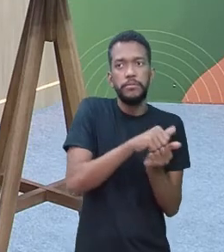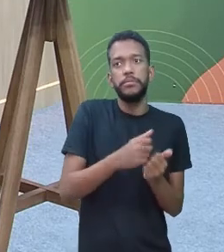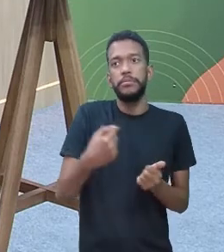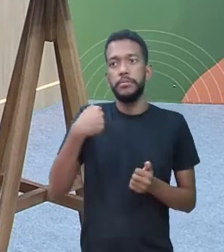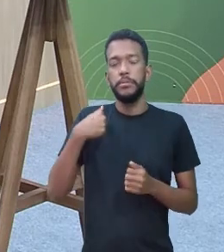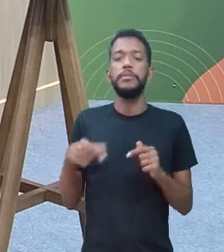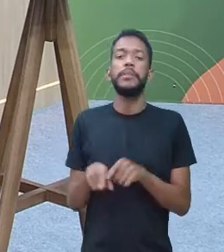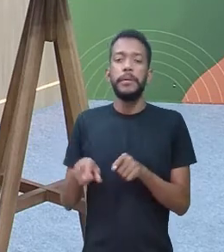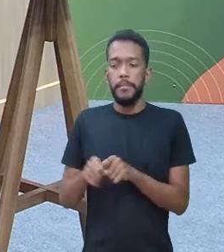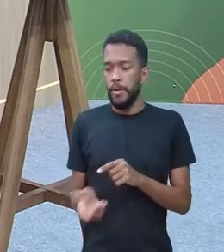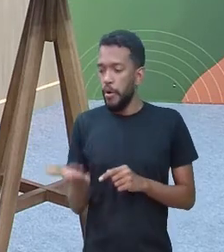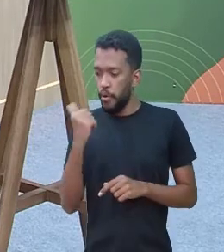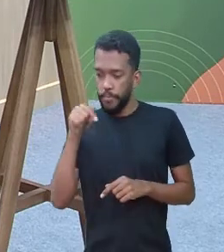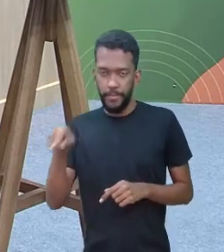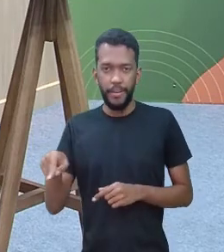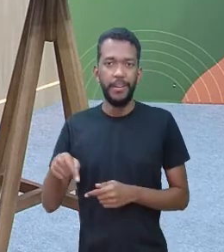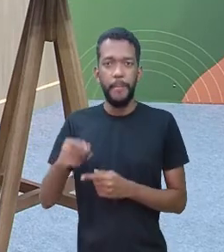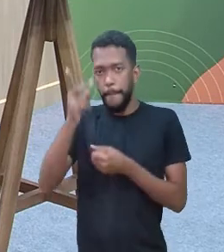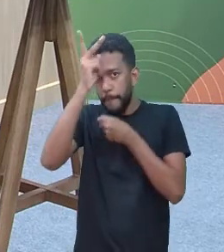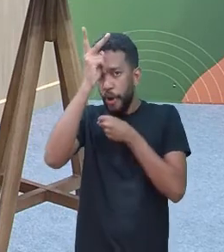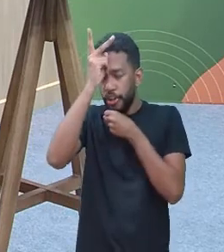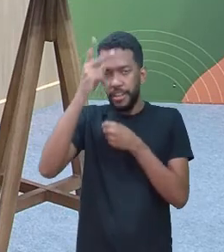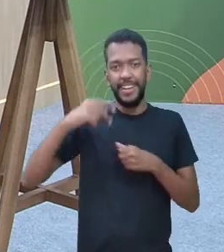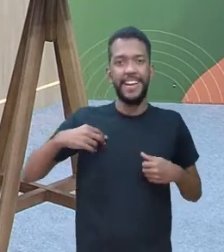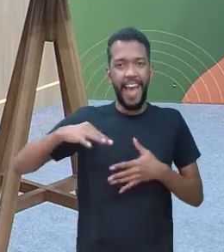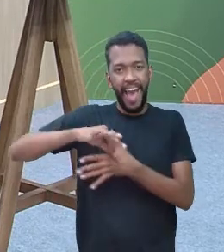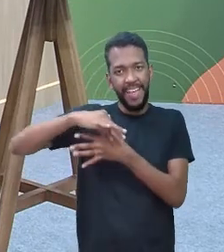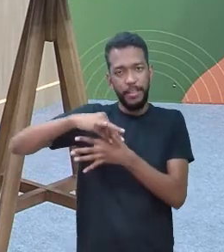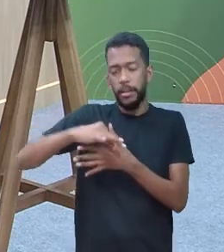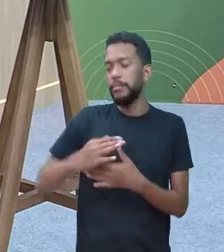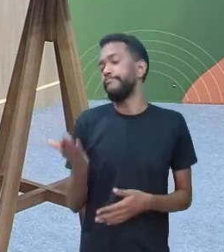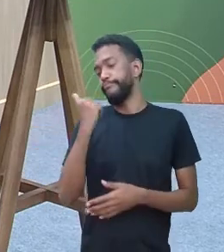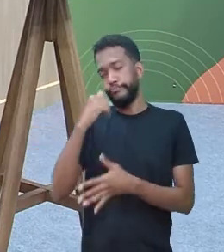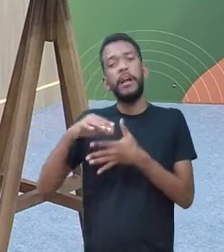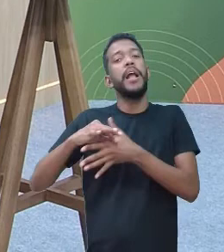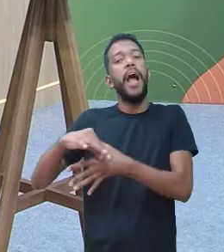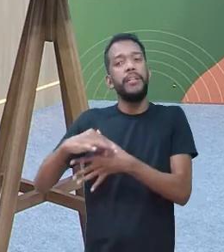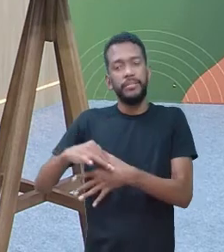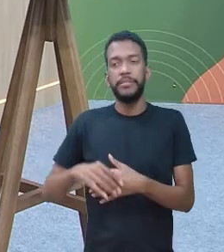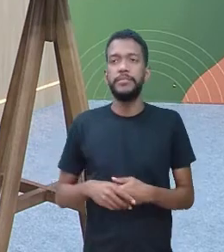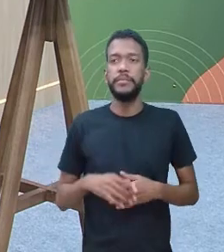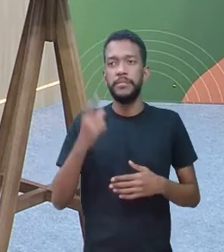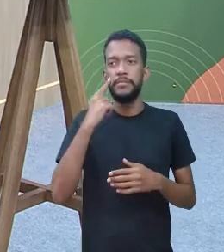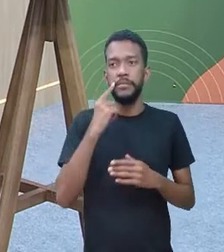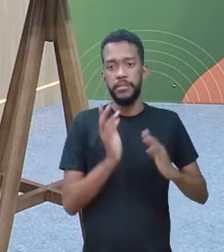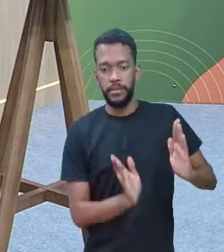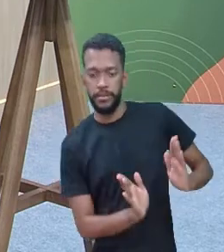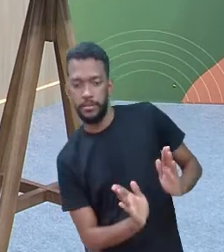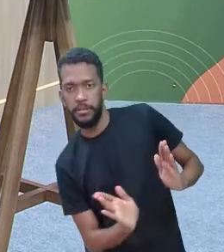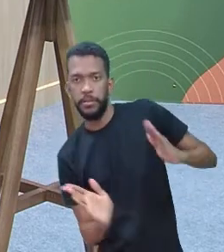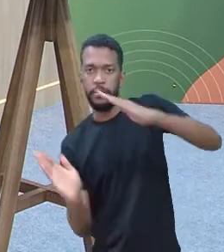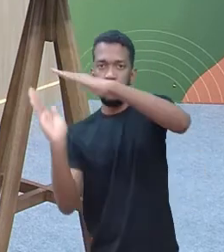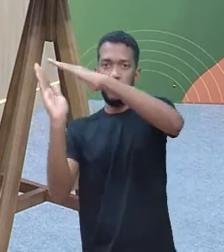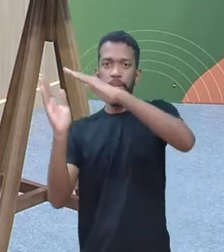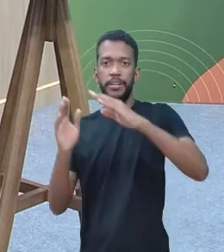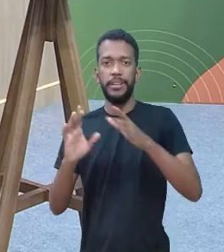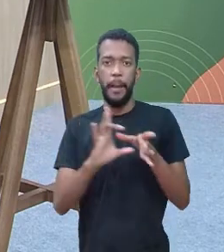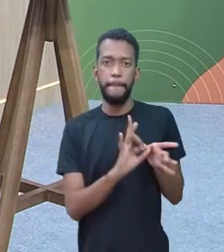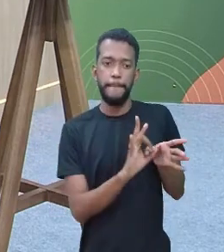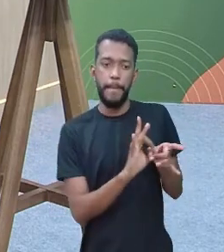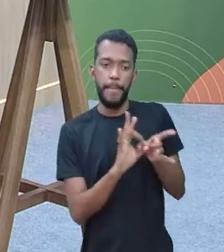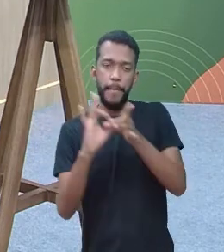carnívoro quando ele se alimenta aí dessa carne de bode. Vejam que todas as setas estão em direção aos